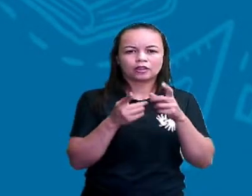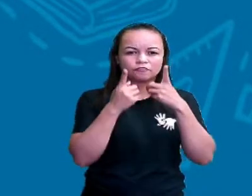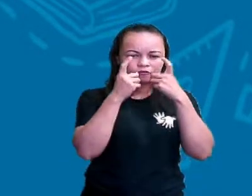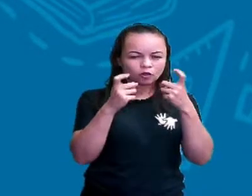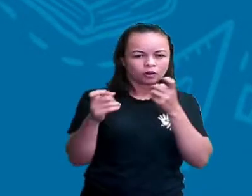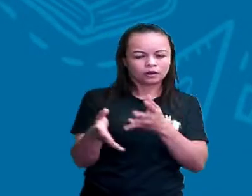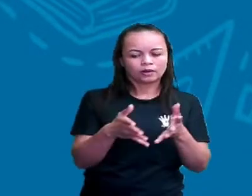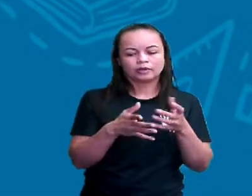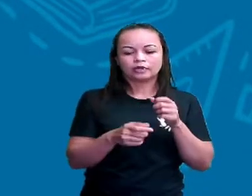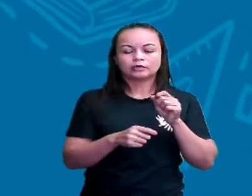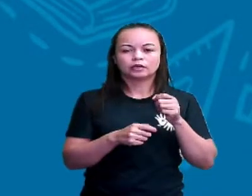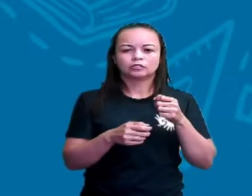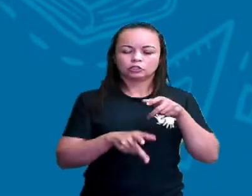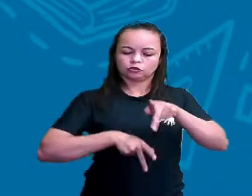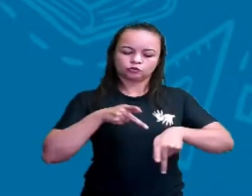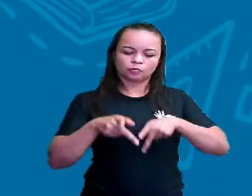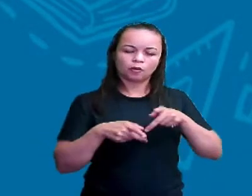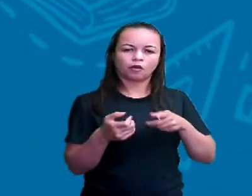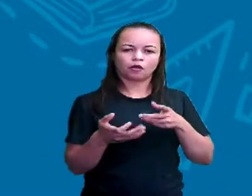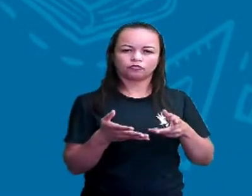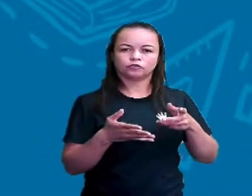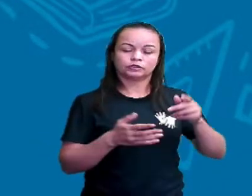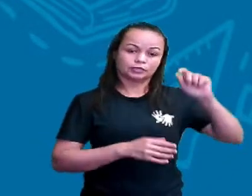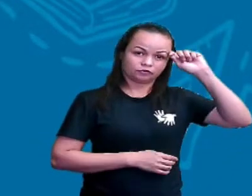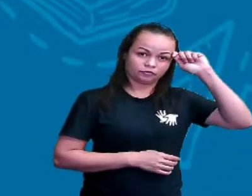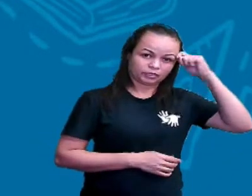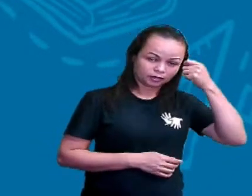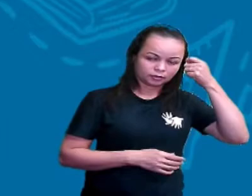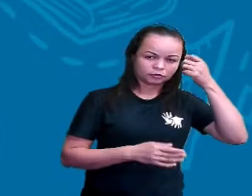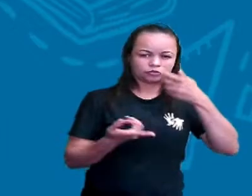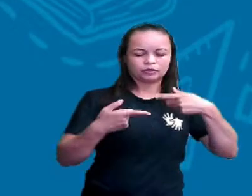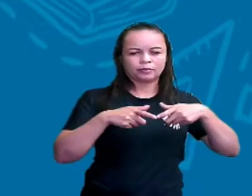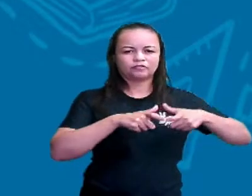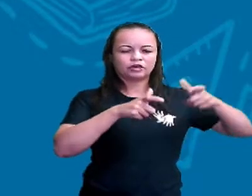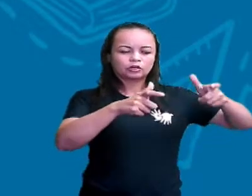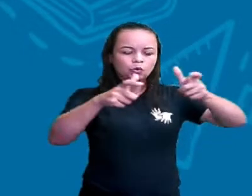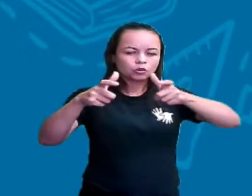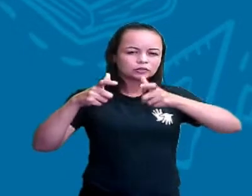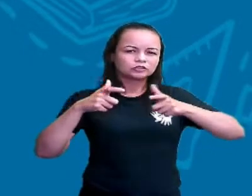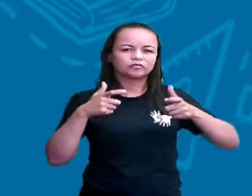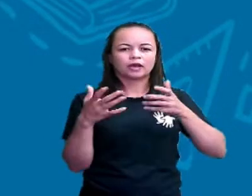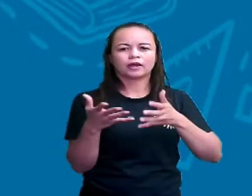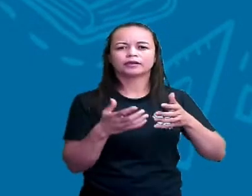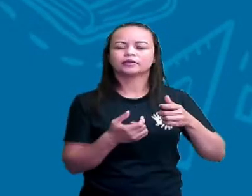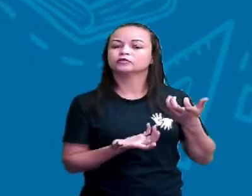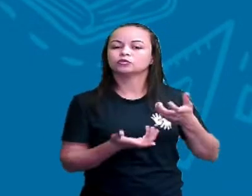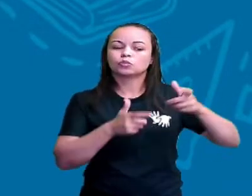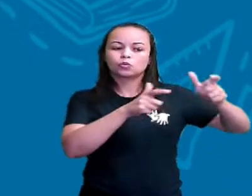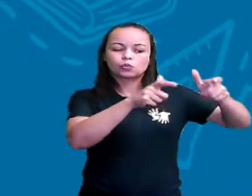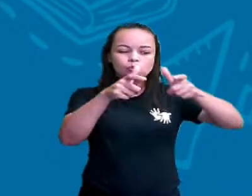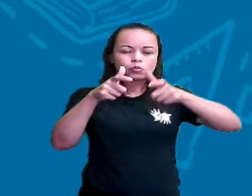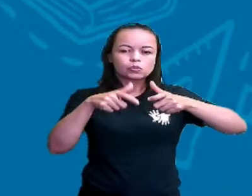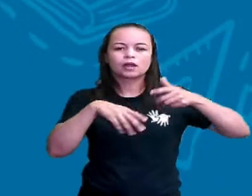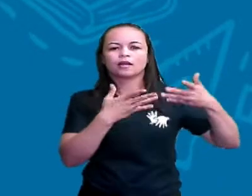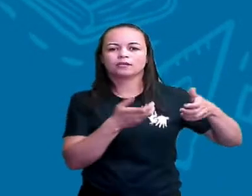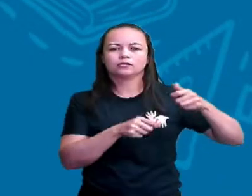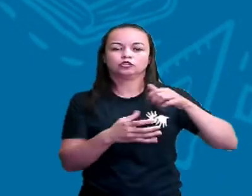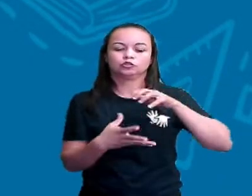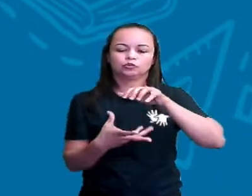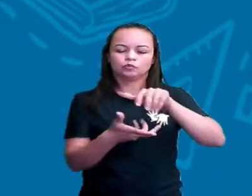povos africanos porque também vieram de determinadas localidades, de várias etnias, né, trouxeram